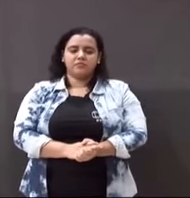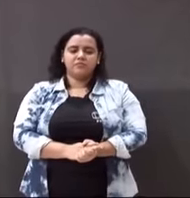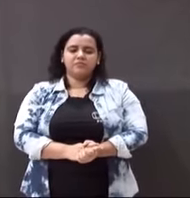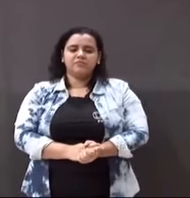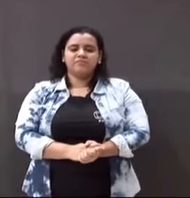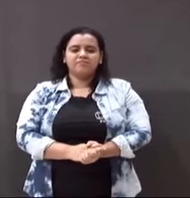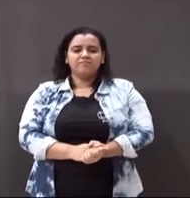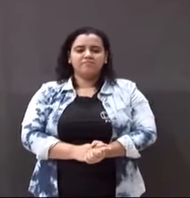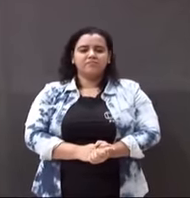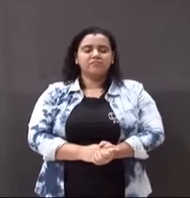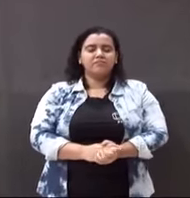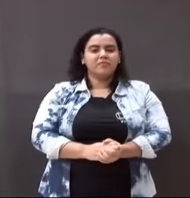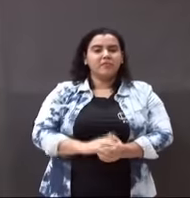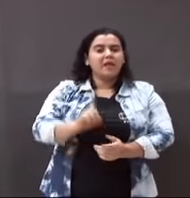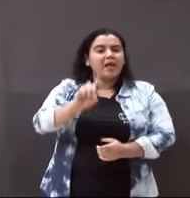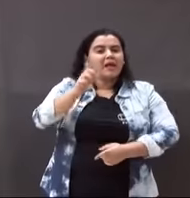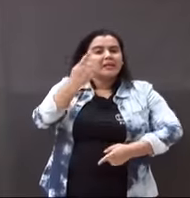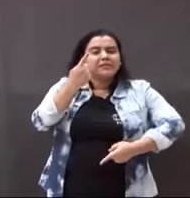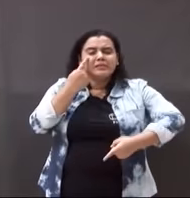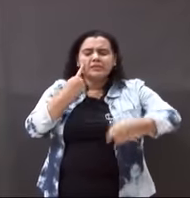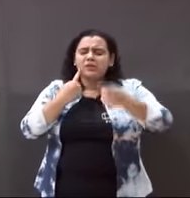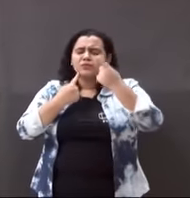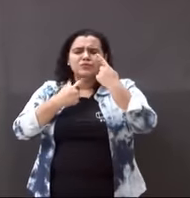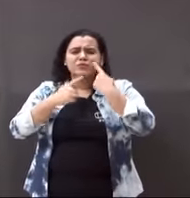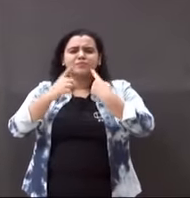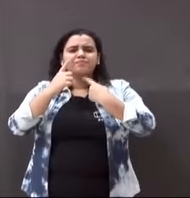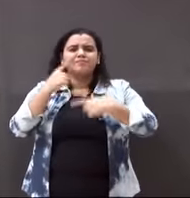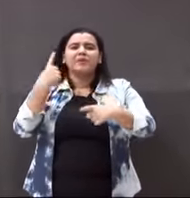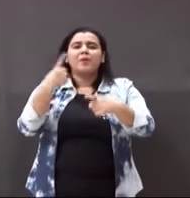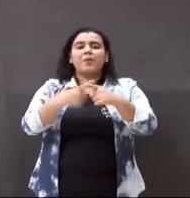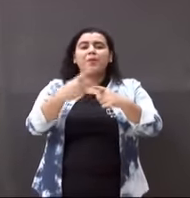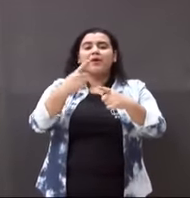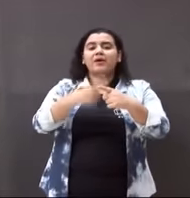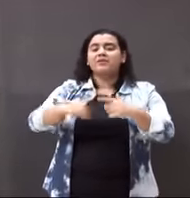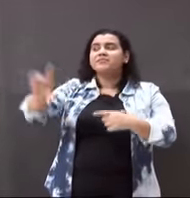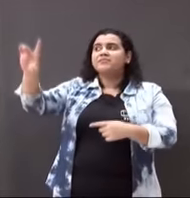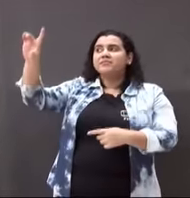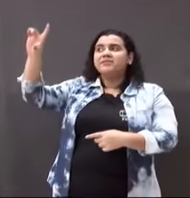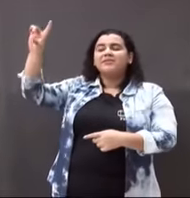Deus, não chore. Quem cuida de você?